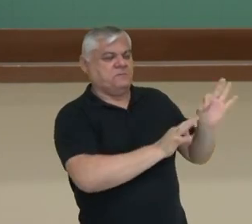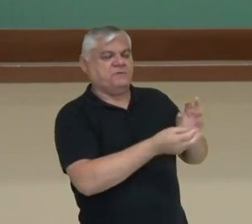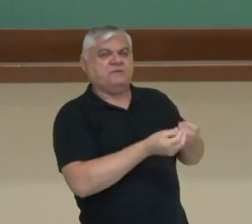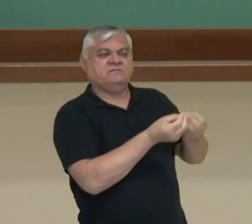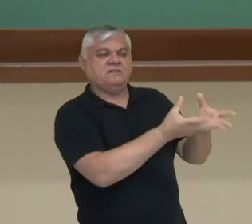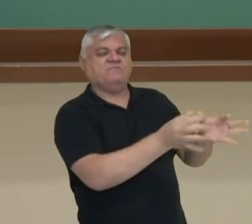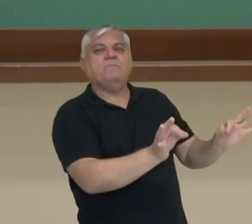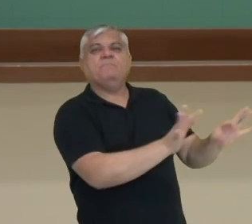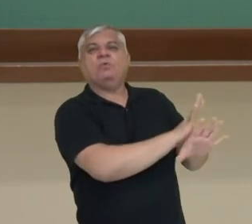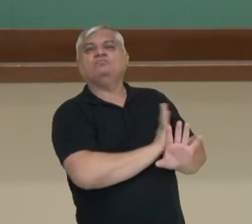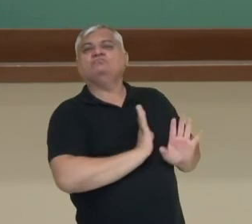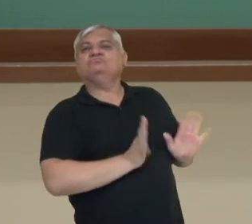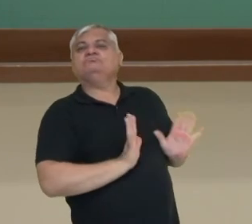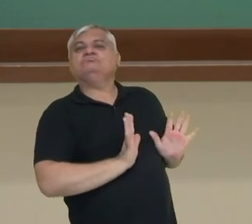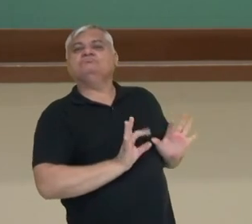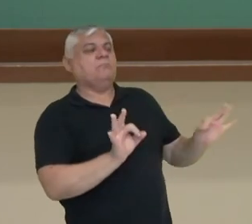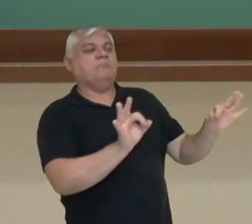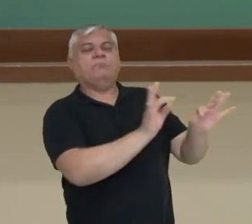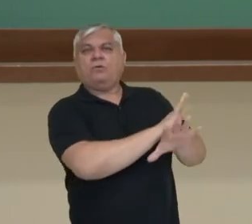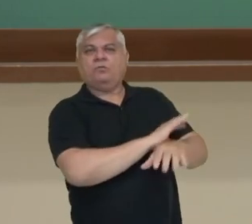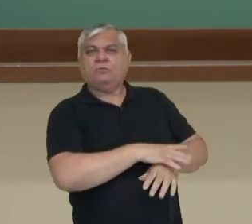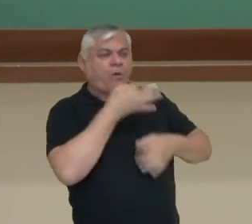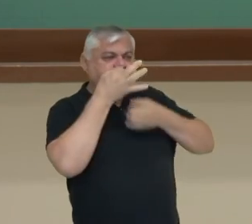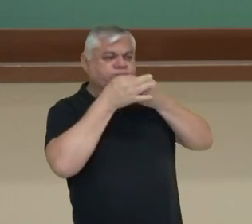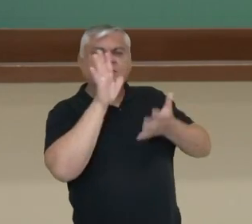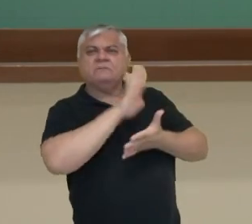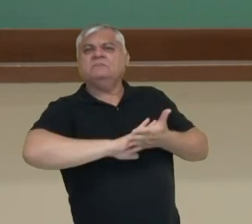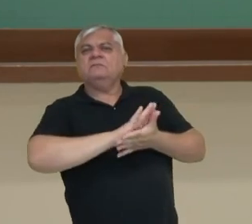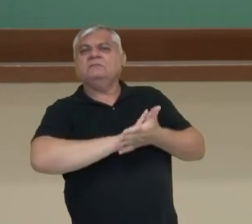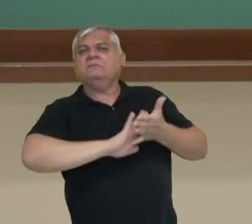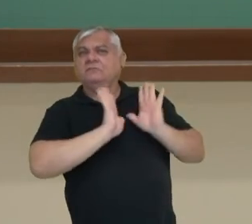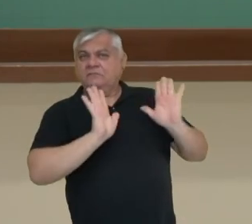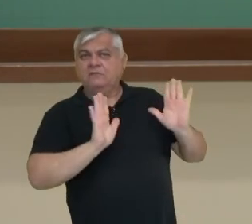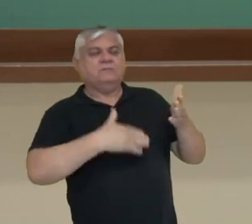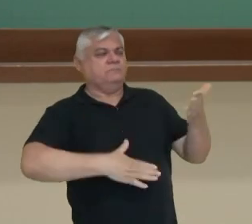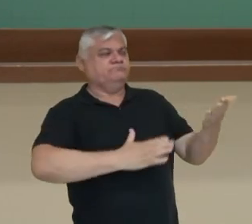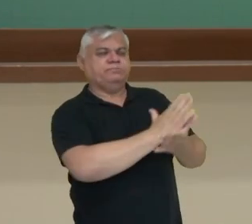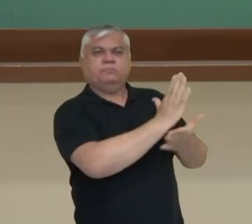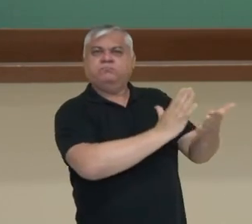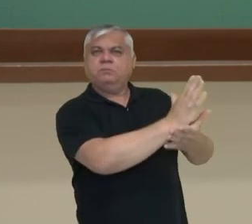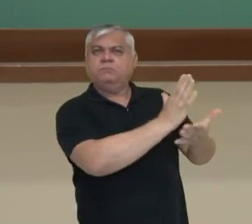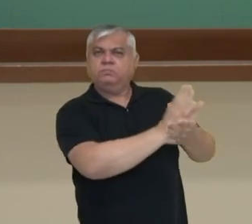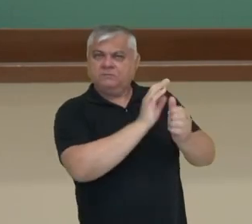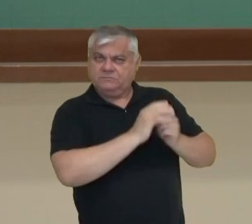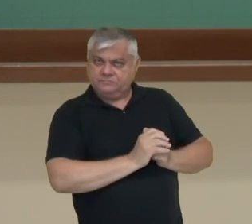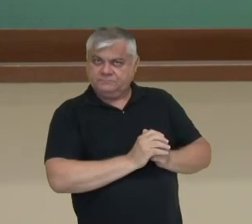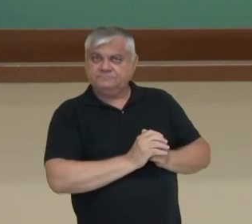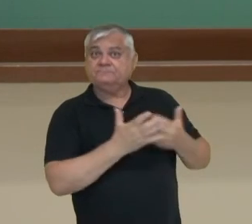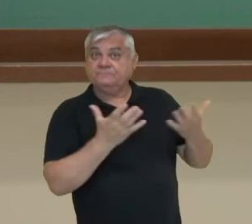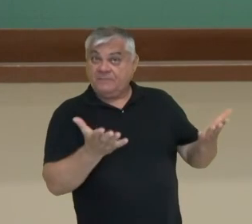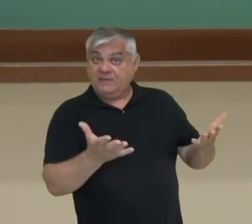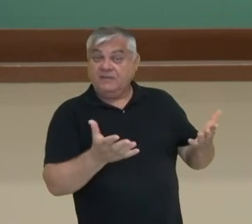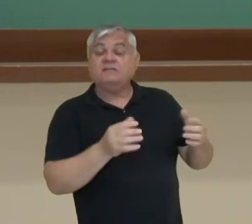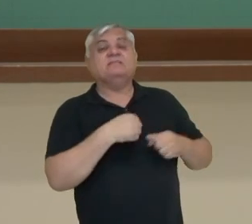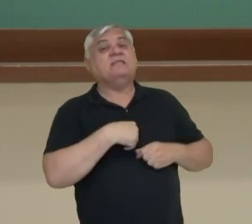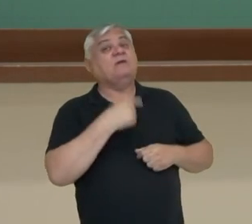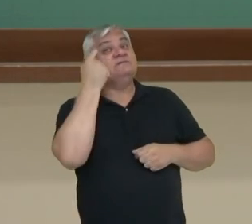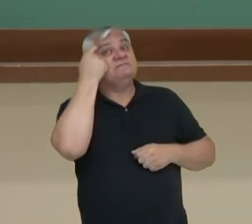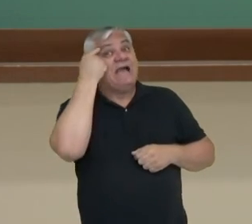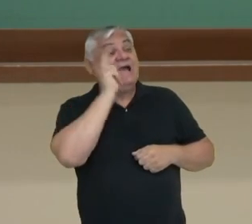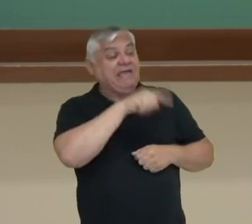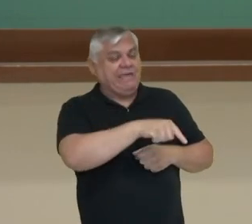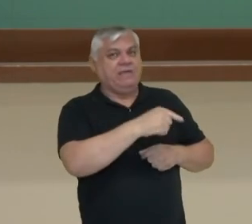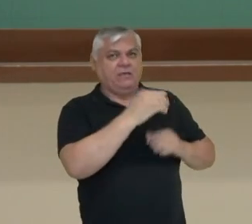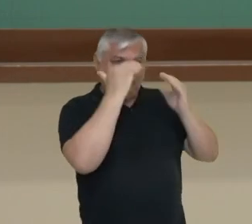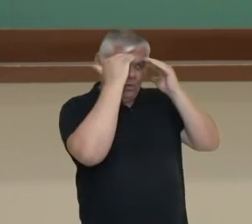um texto base que já era discutido e geralmente aprovado, com algumas arestinhas. Então você já tinha uma diretriz